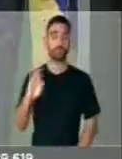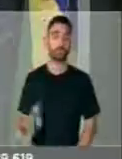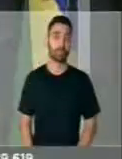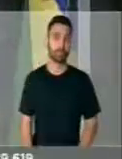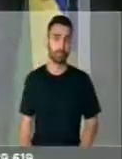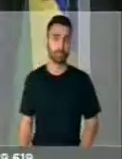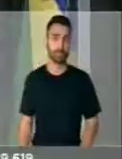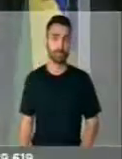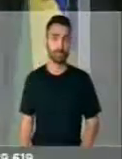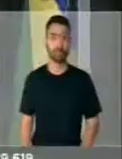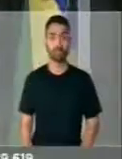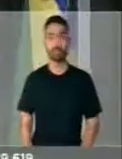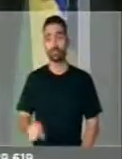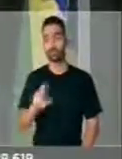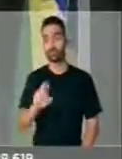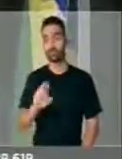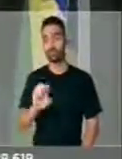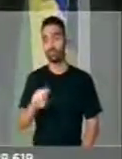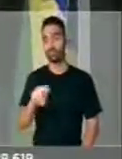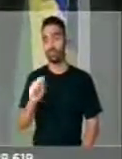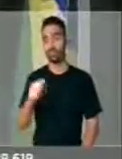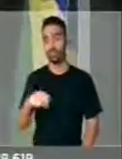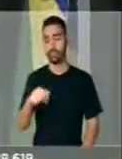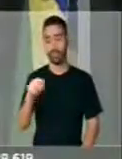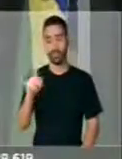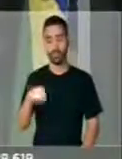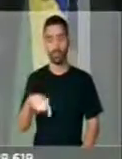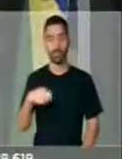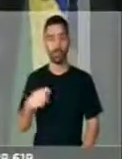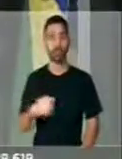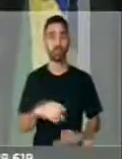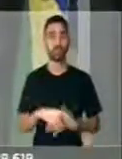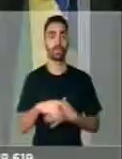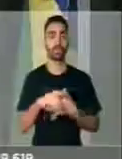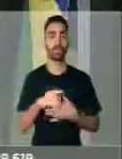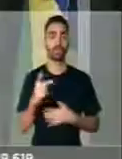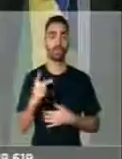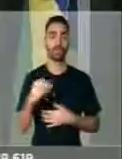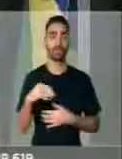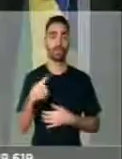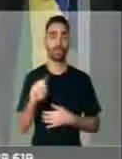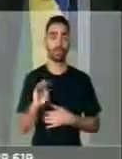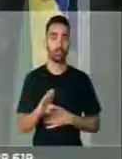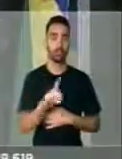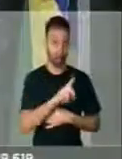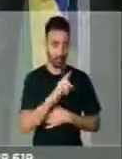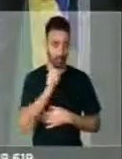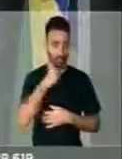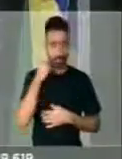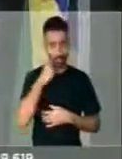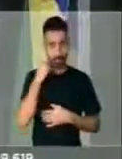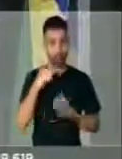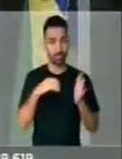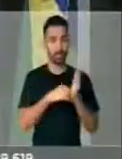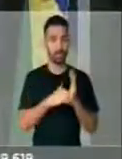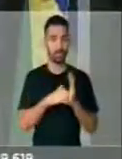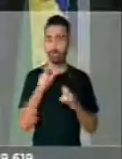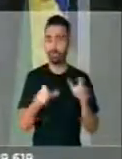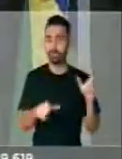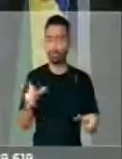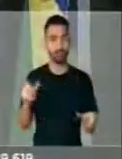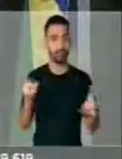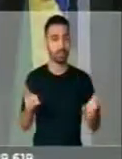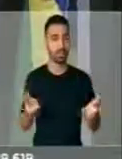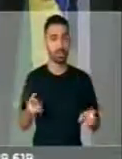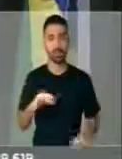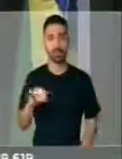O Renan Calheiros, líder do PMDB lá no Senado, as peças são as mesmas, Romero